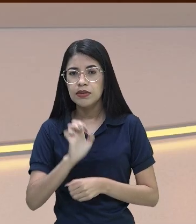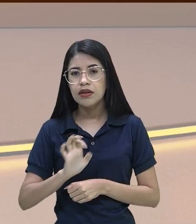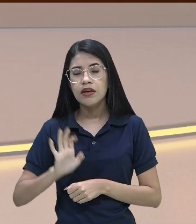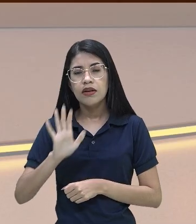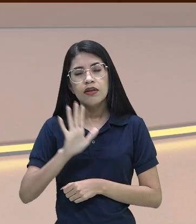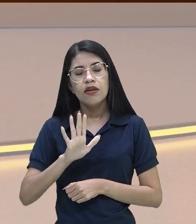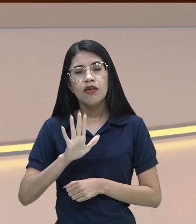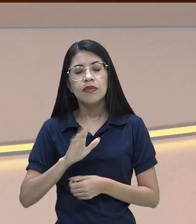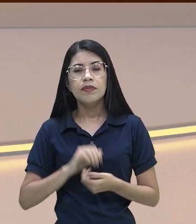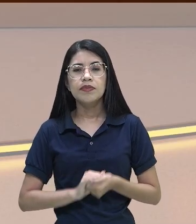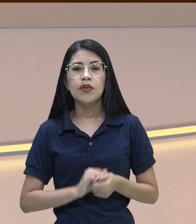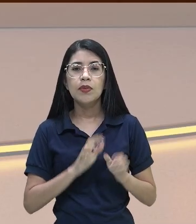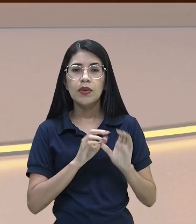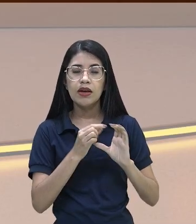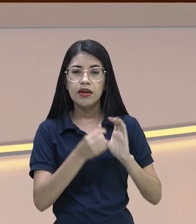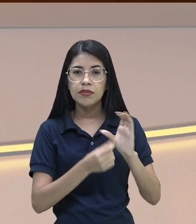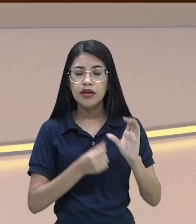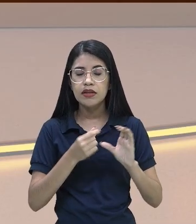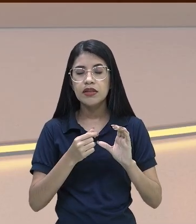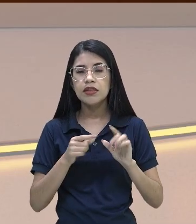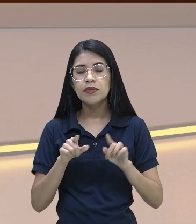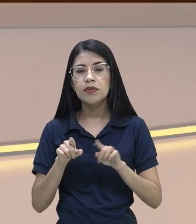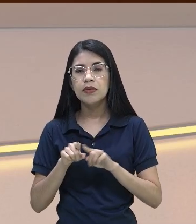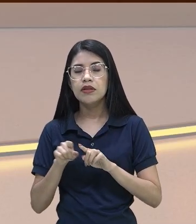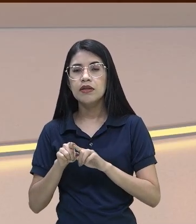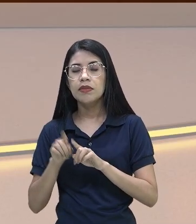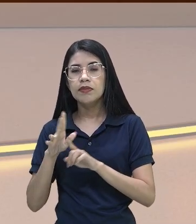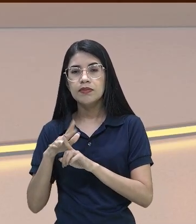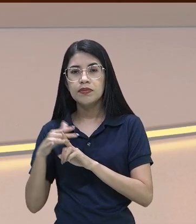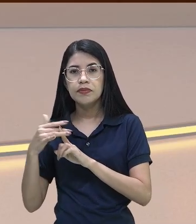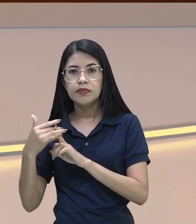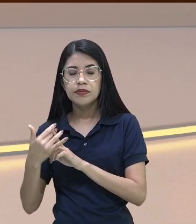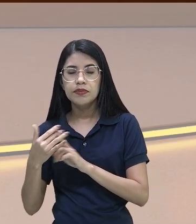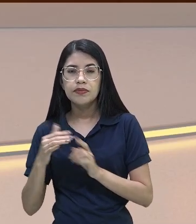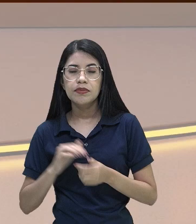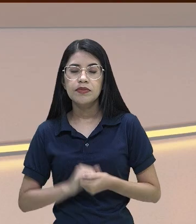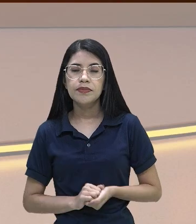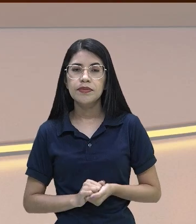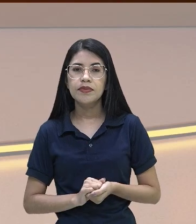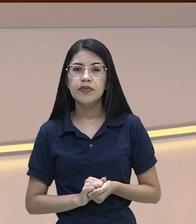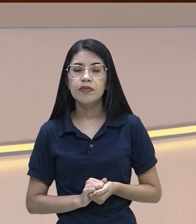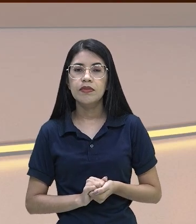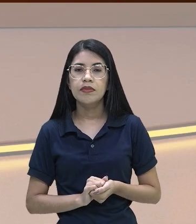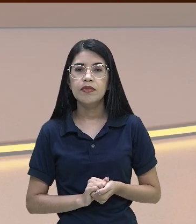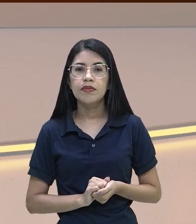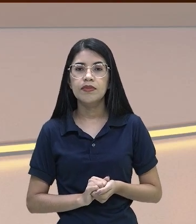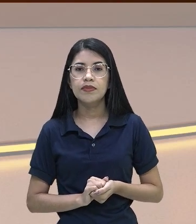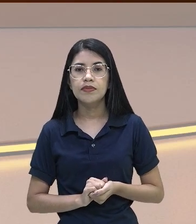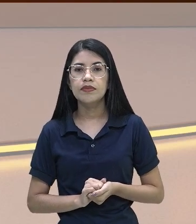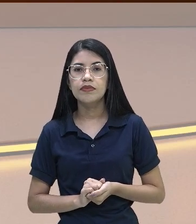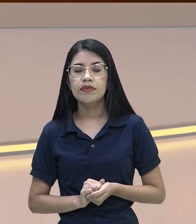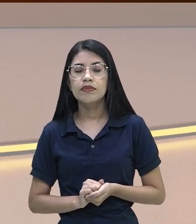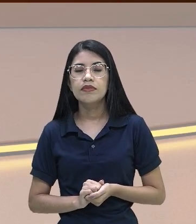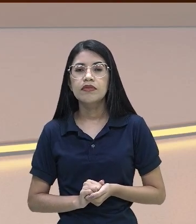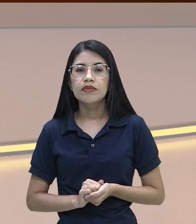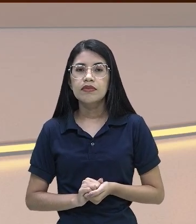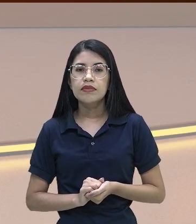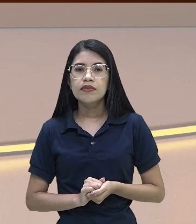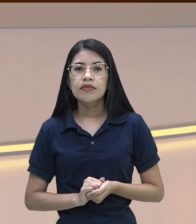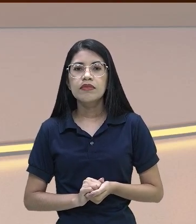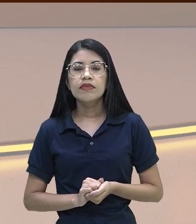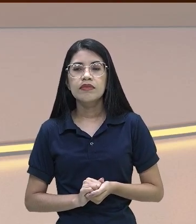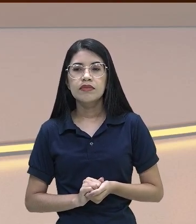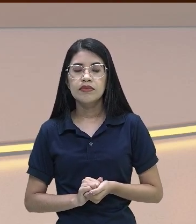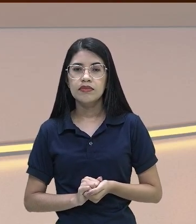né, entre a parte que ficou sob o controle dos Estados Unidos, né, capitalista, e a parte que ficou sob